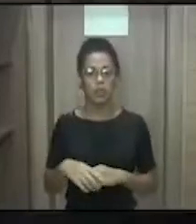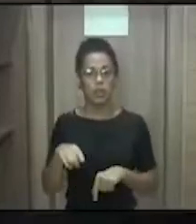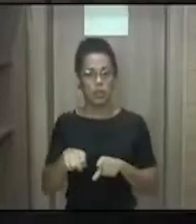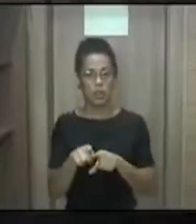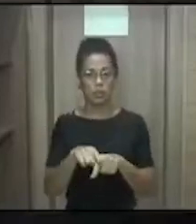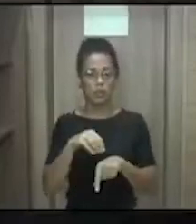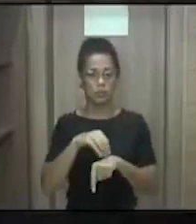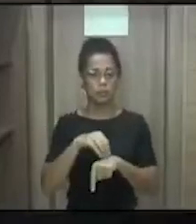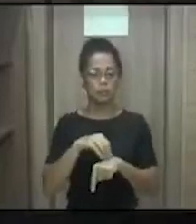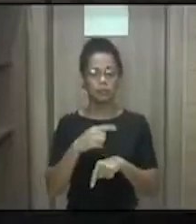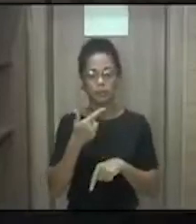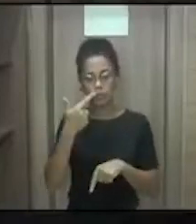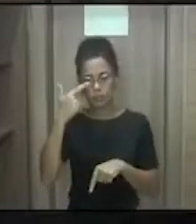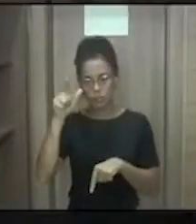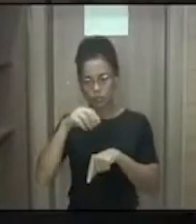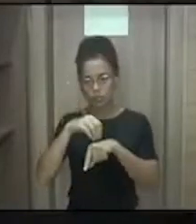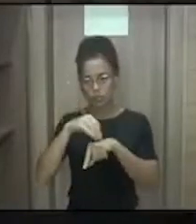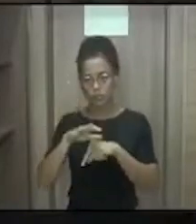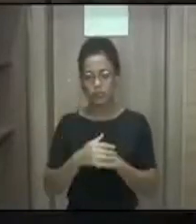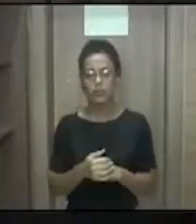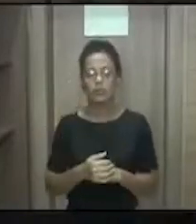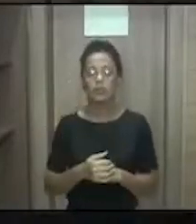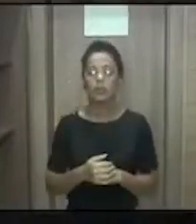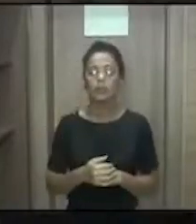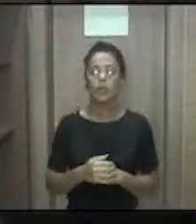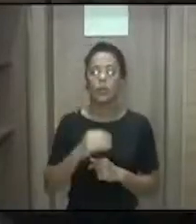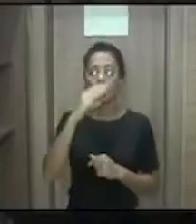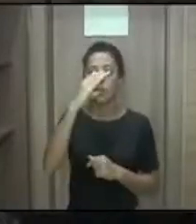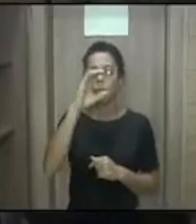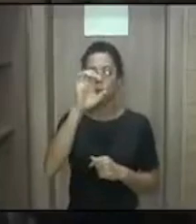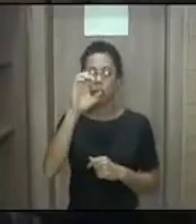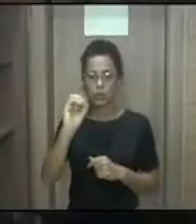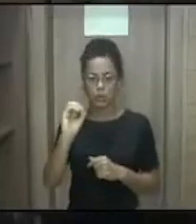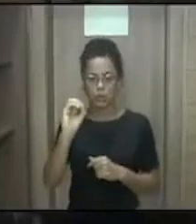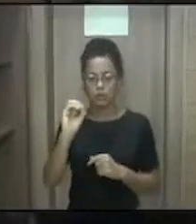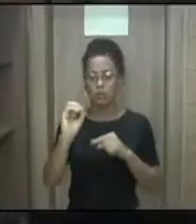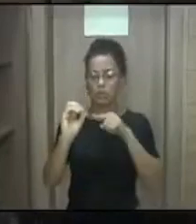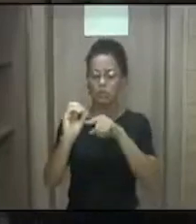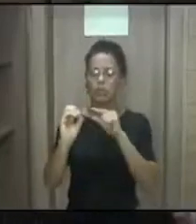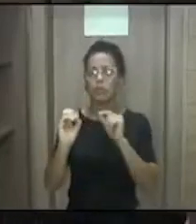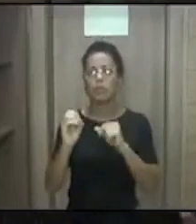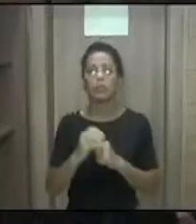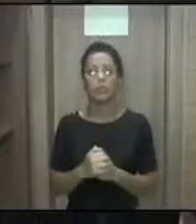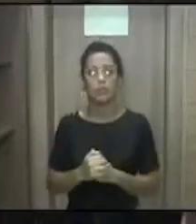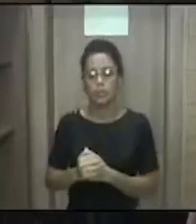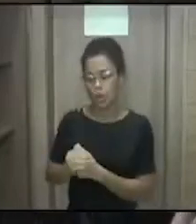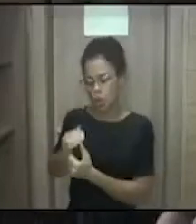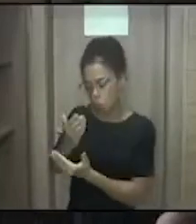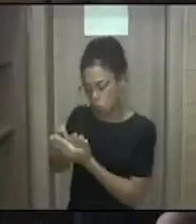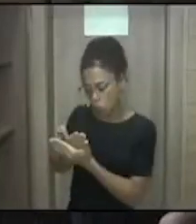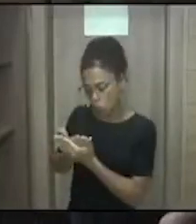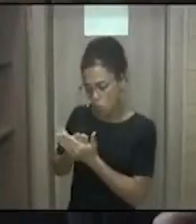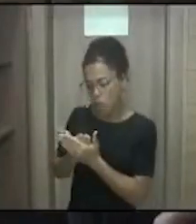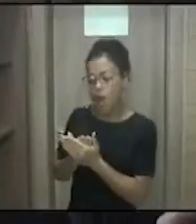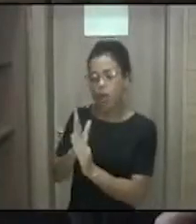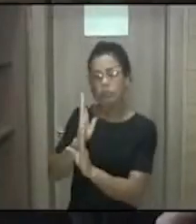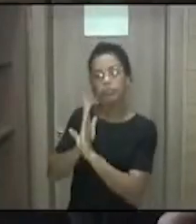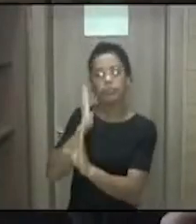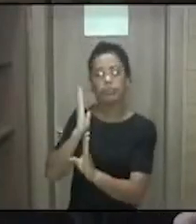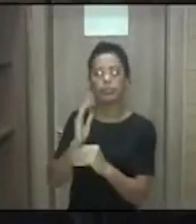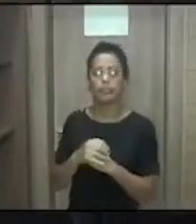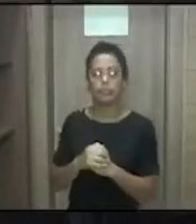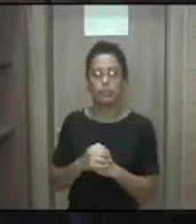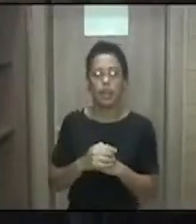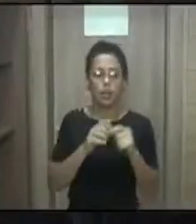Thaís, é em relação ao CEL. De fato, os estudos já mostram que municípios que têm